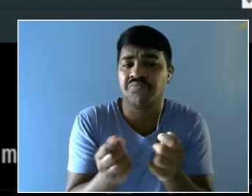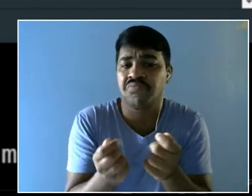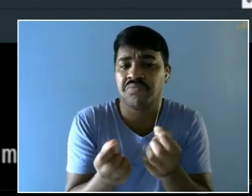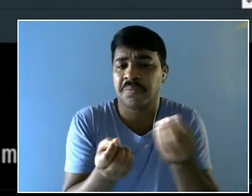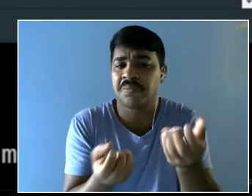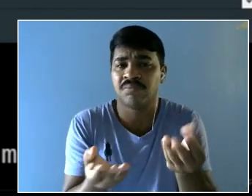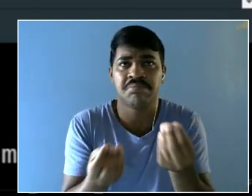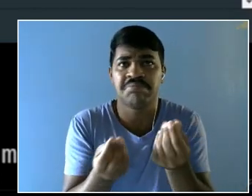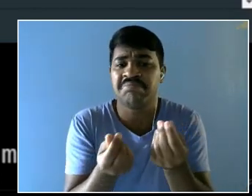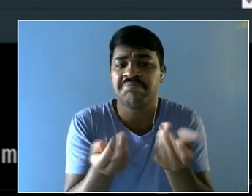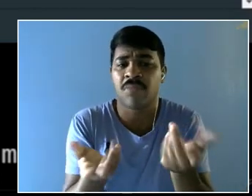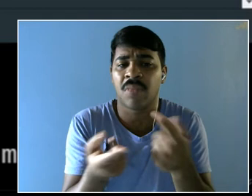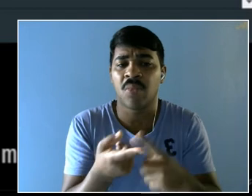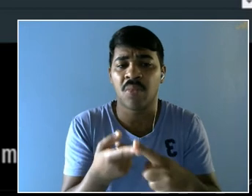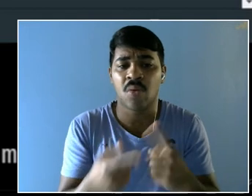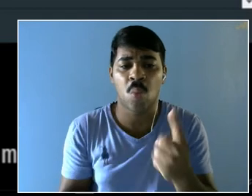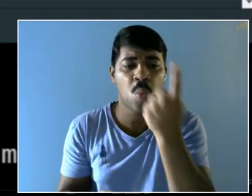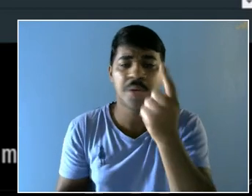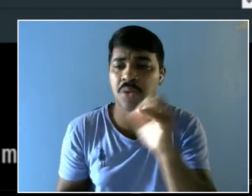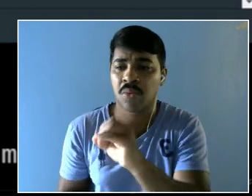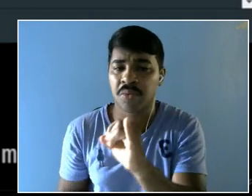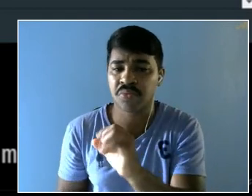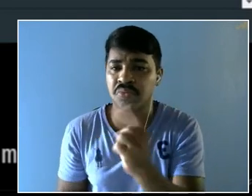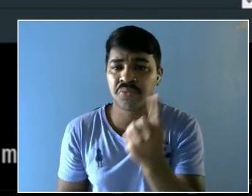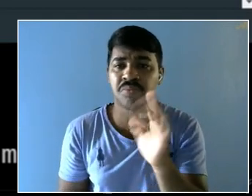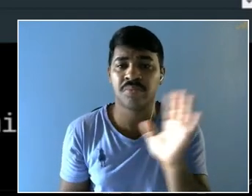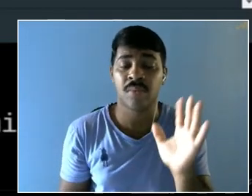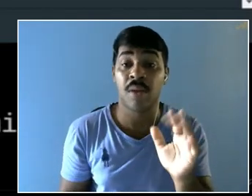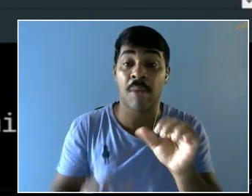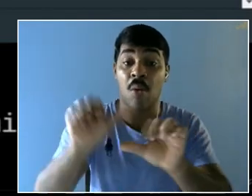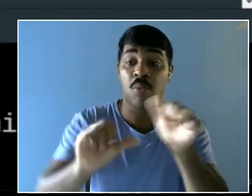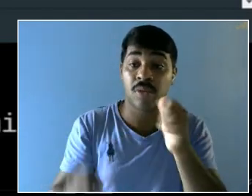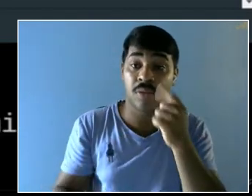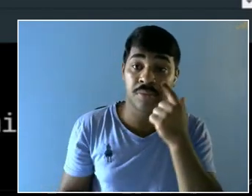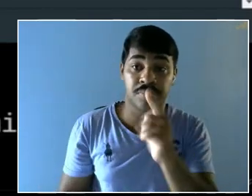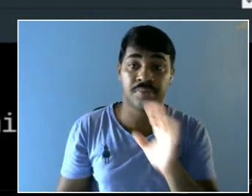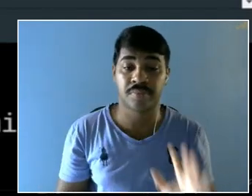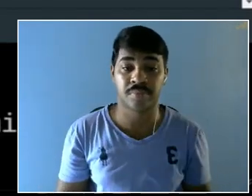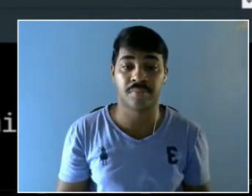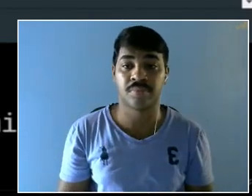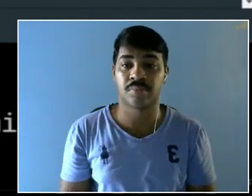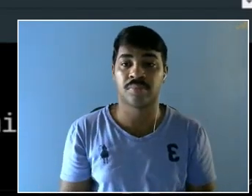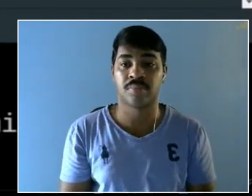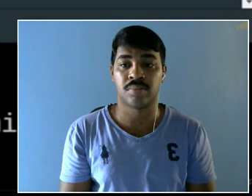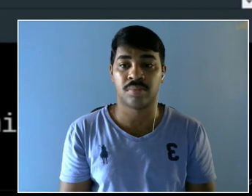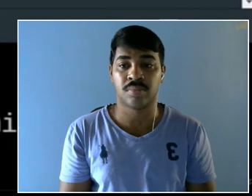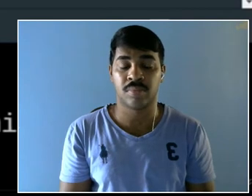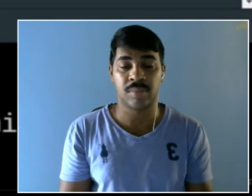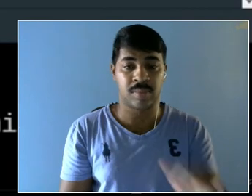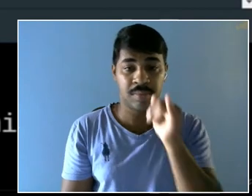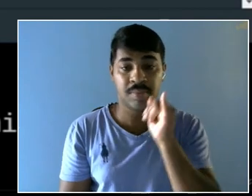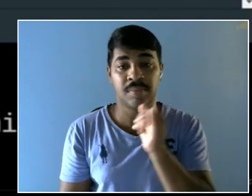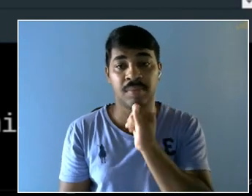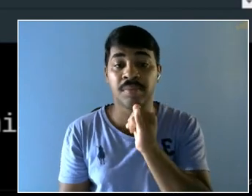vez. Se a gente fazer o teste e começar com um valor que não é 0, ele vai executar vez nenhuma. Nenhuma vez ele vai